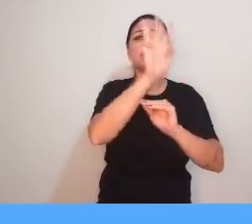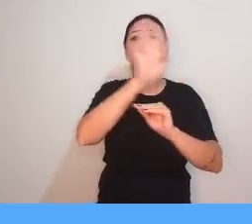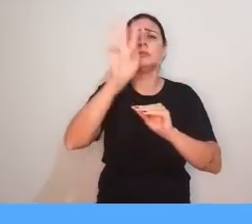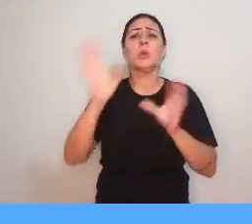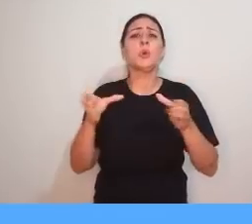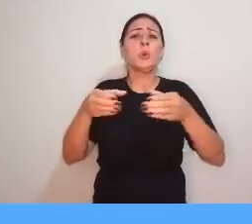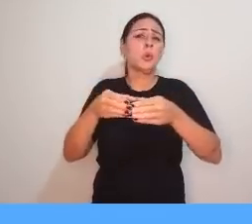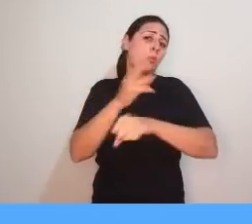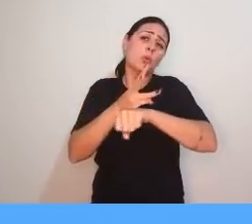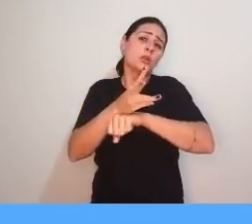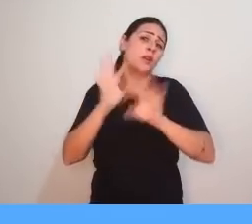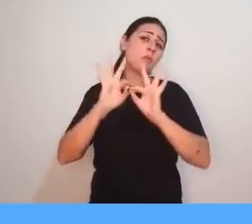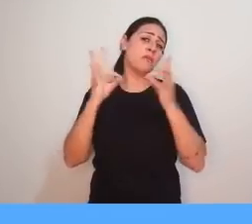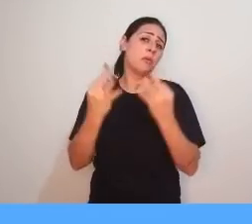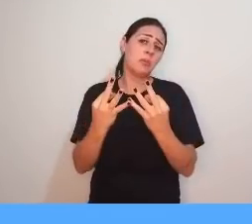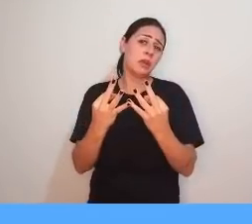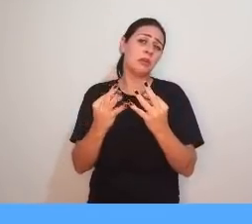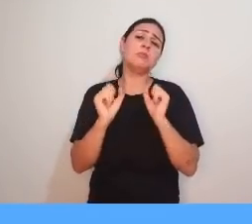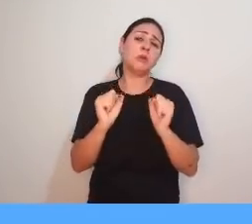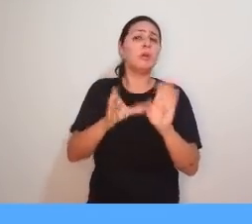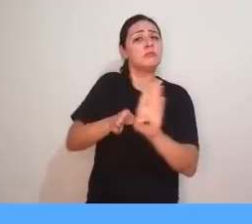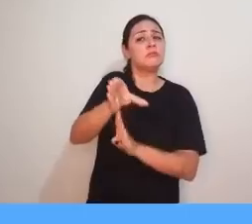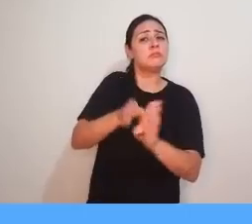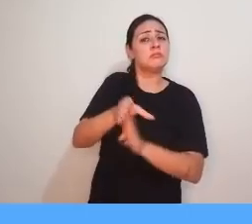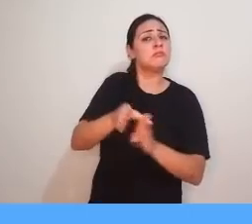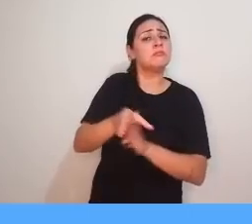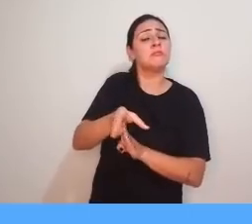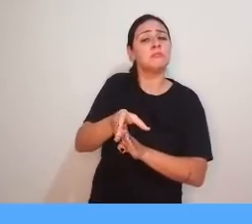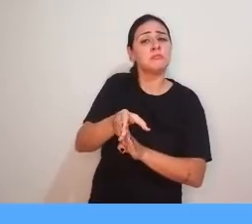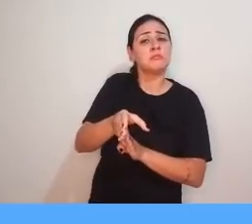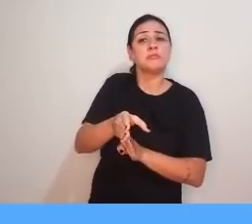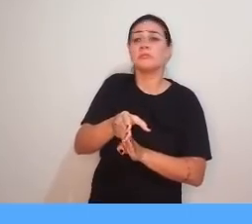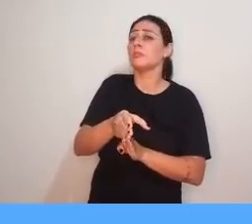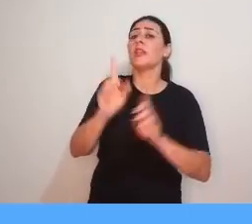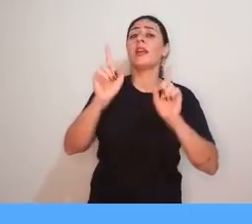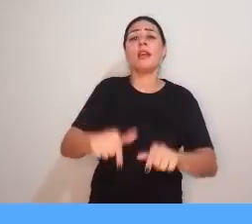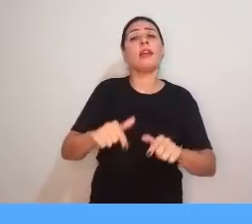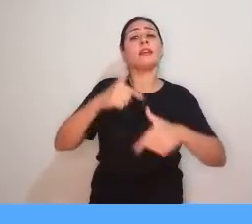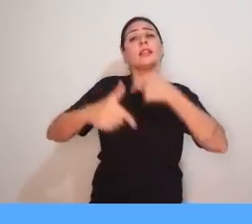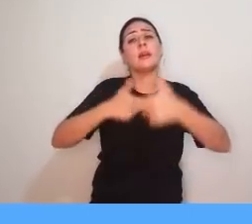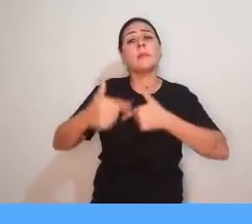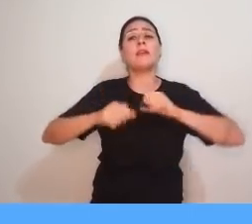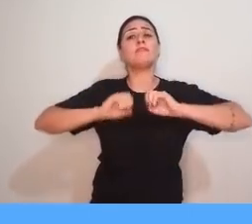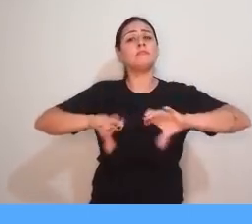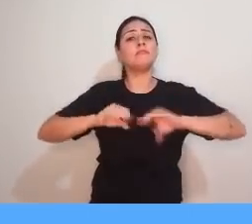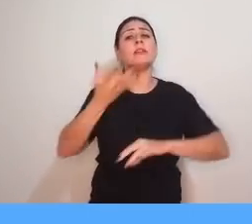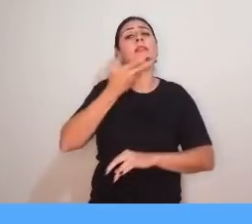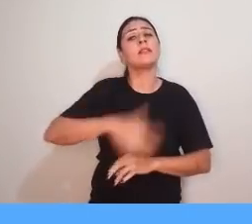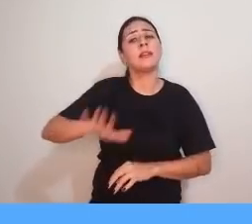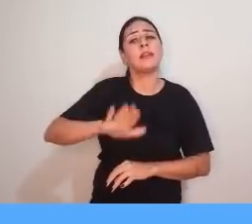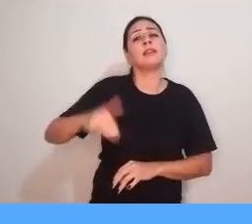orientação. Orientação que vai em direção a trabalhar com essas crianças de 4 ou 5 anos para as atividades que se